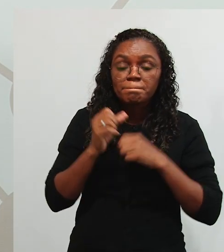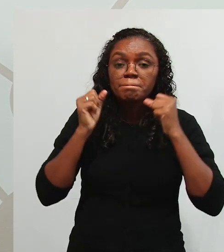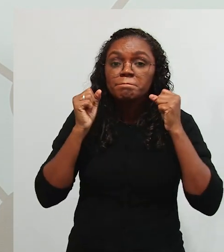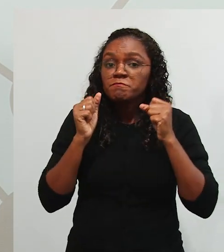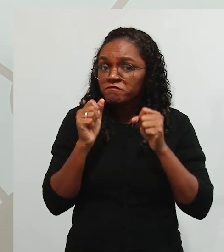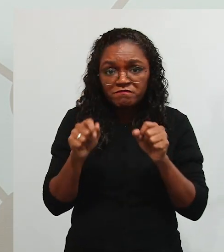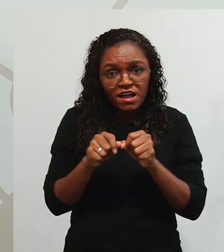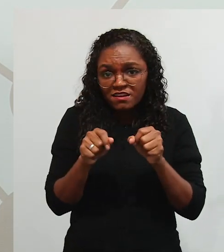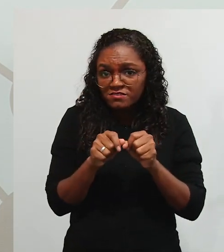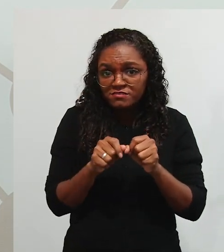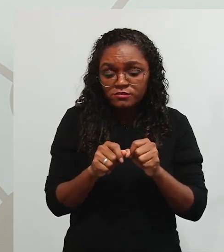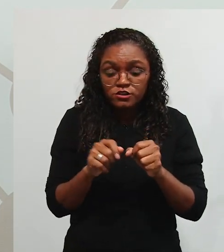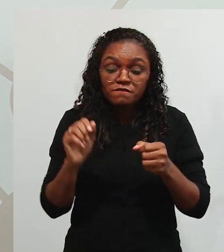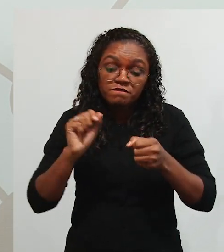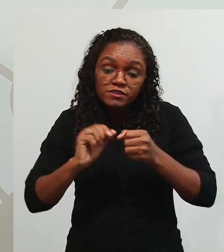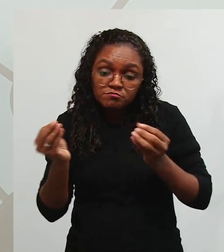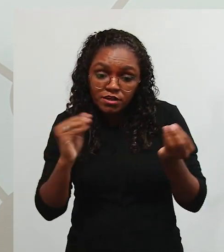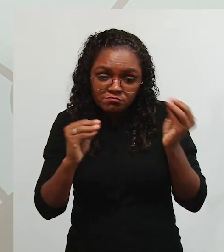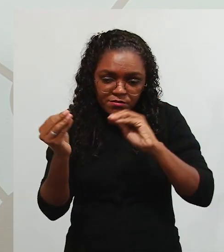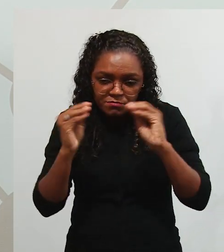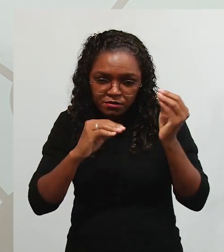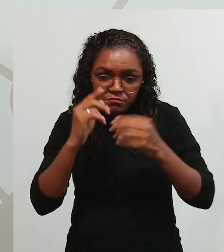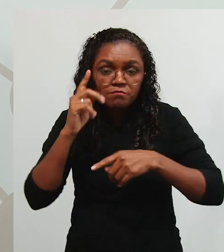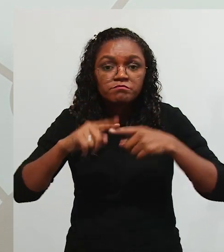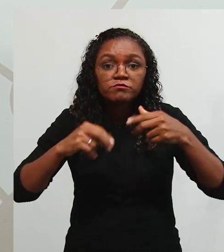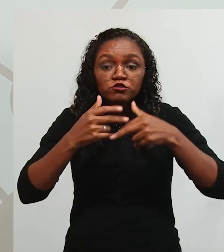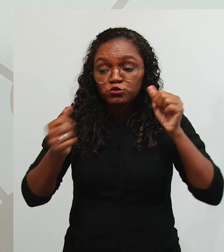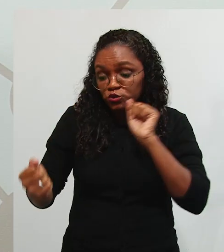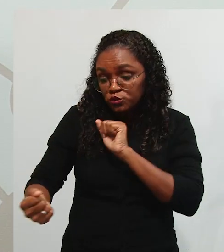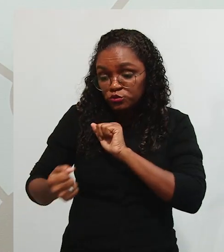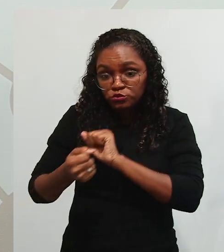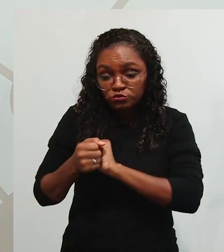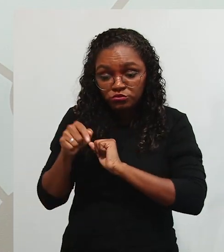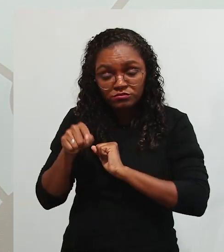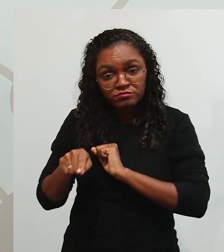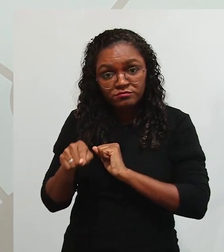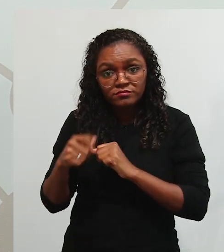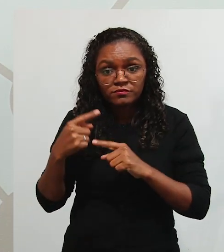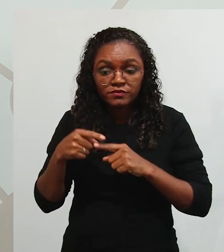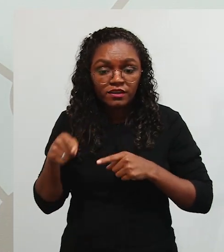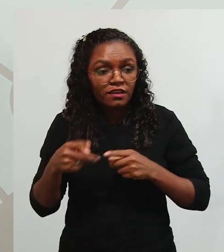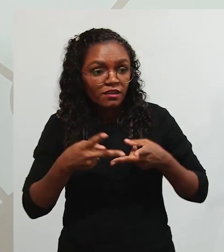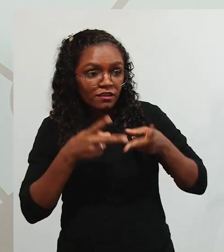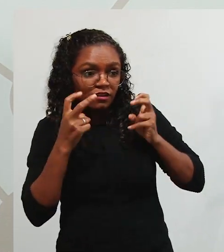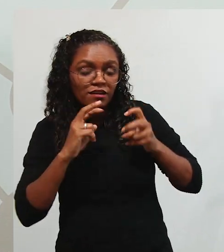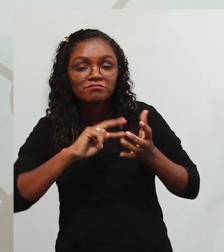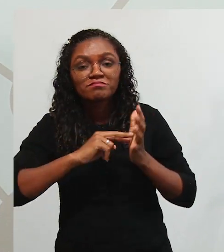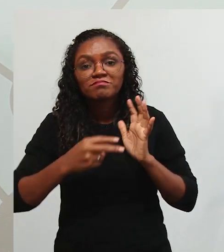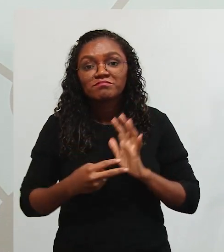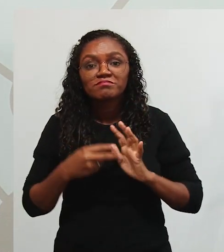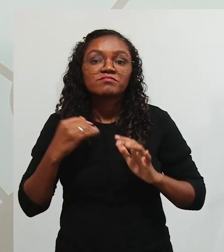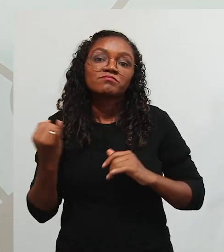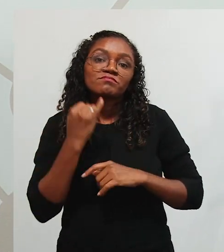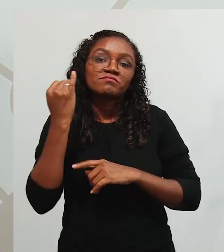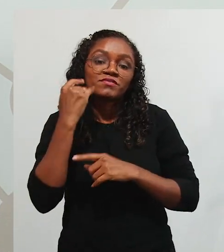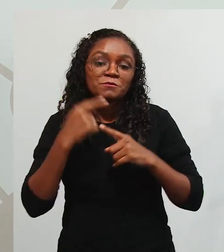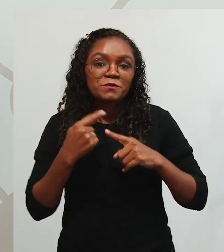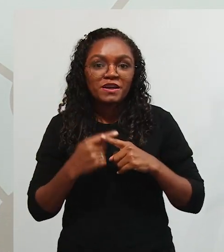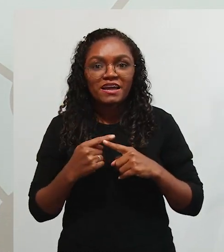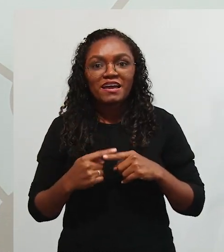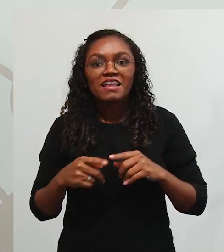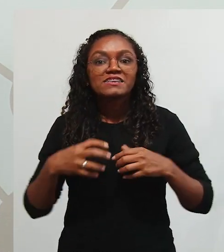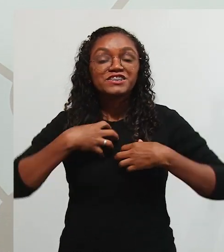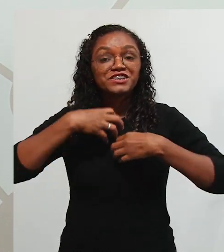fazem muito isso, né, de construir essas ferramentas junto com a criança. Então tem um significado para ela quando ela for brincar com aquilo, porque ela